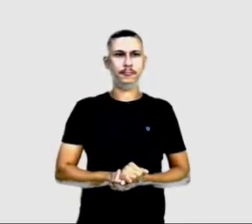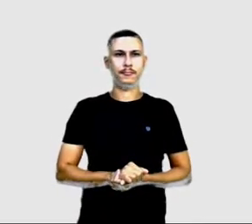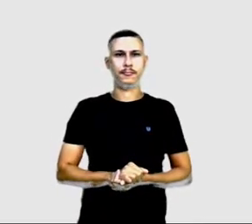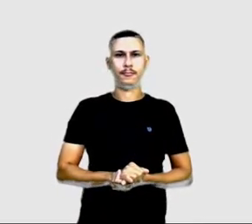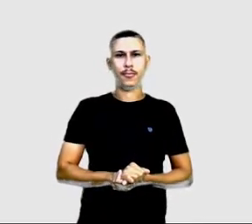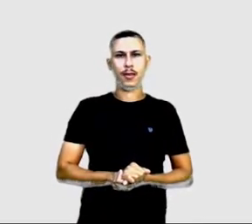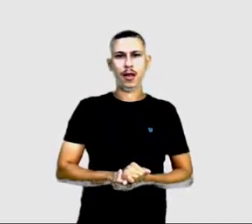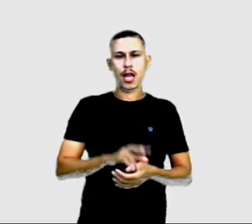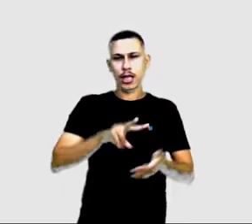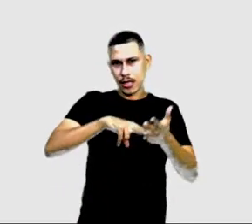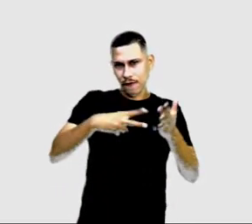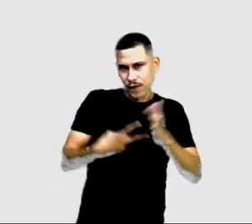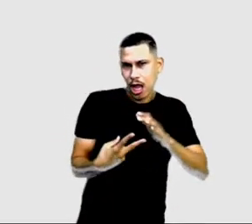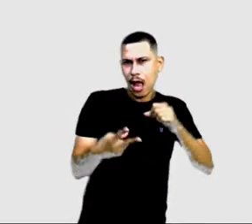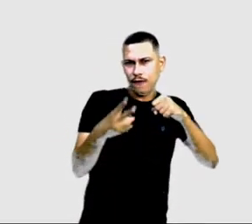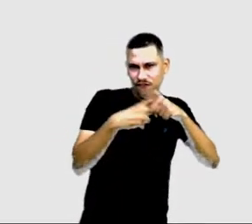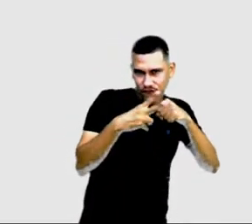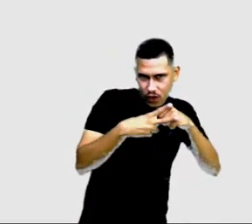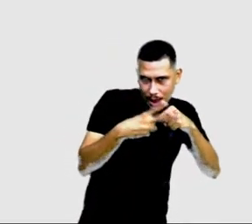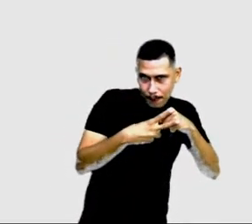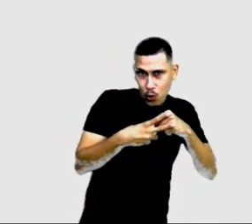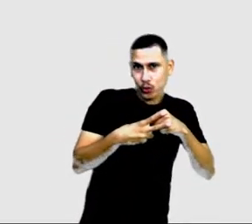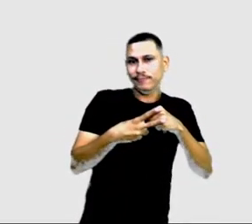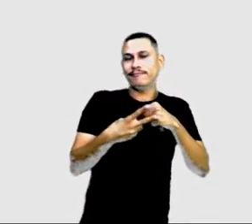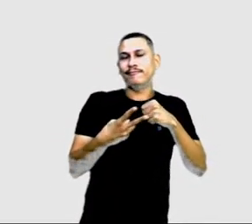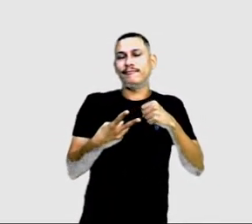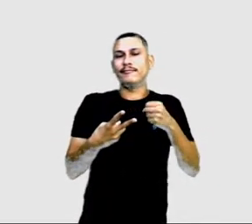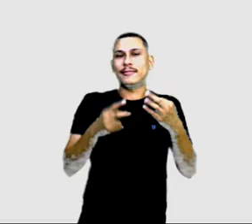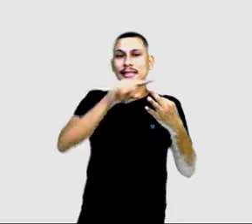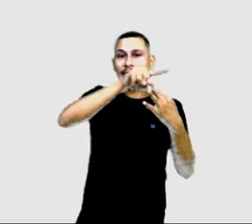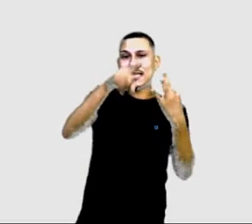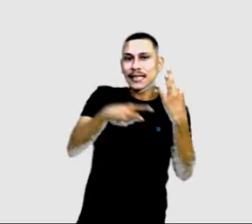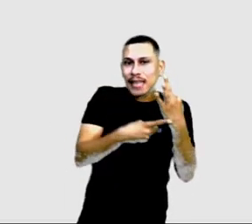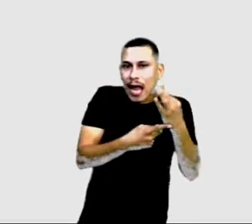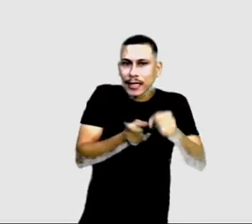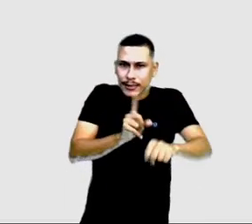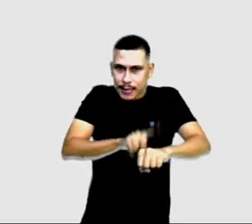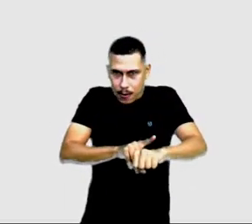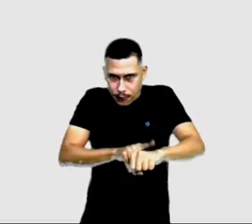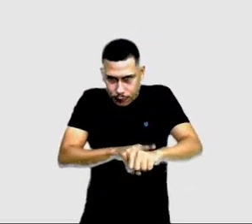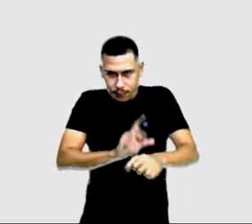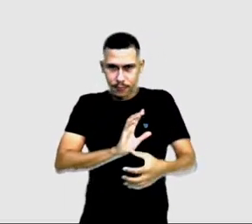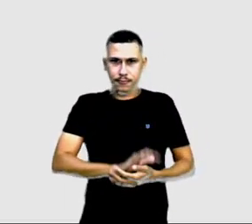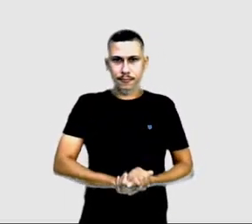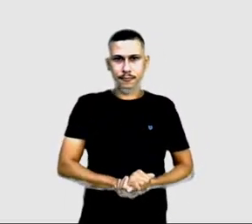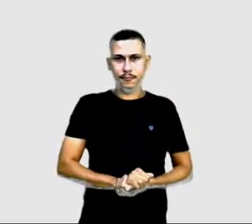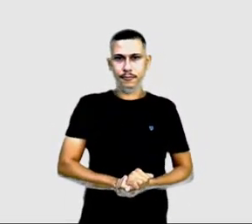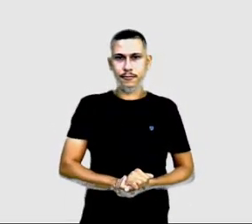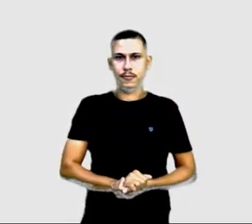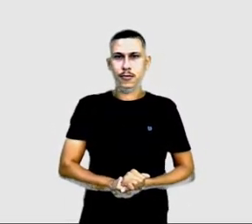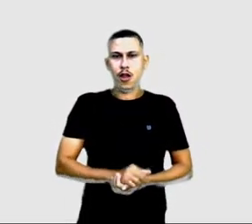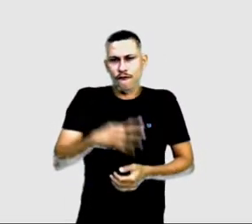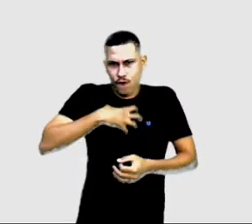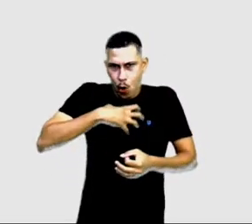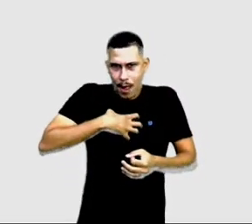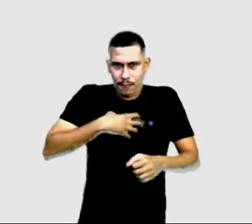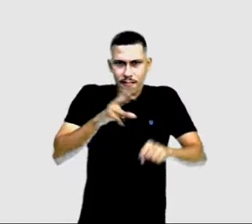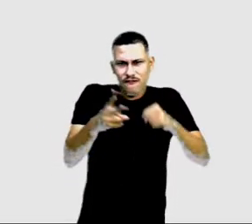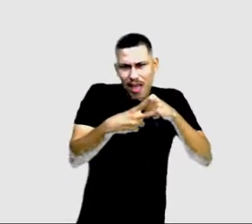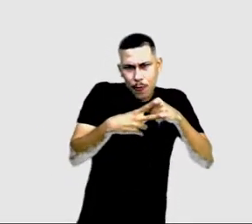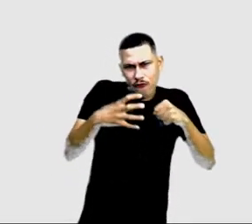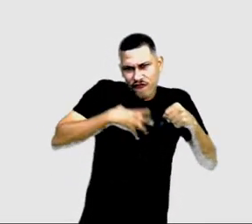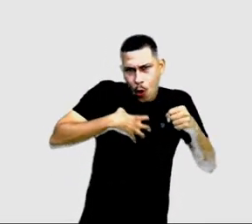Classificamos as formas verbais em três modos, ou seja, os verbos, eles são classificados em três modos.